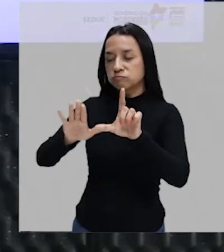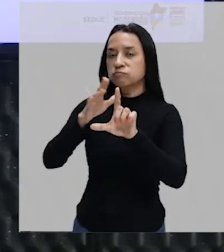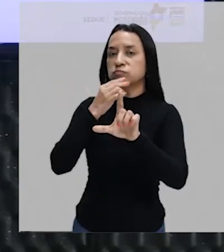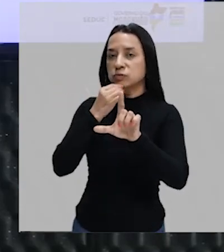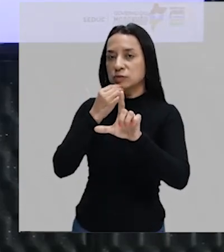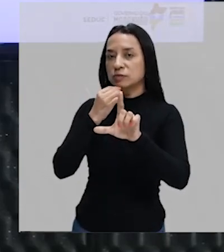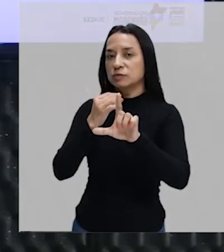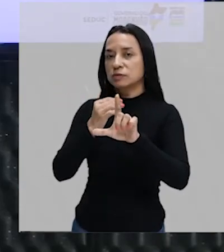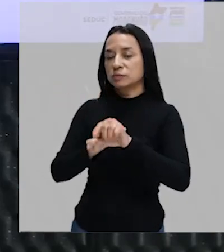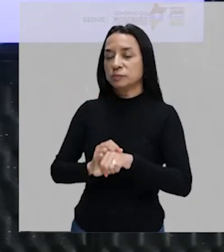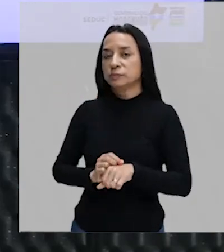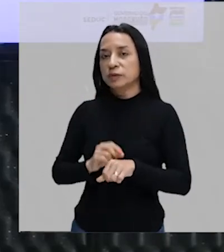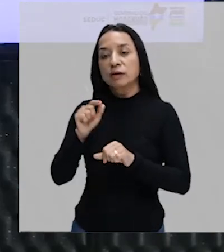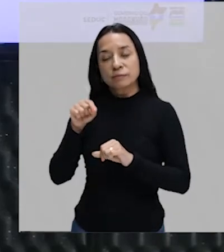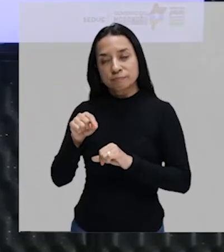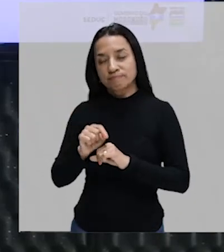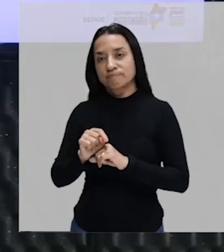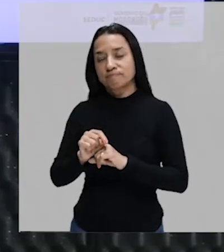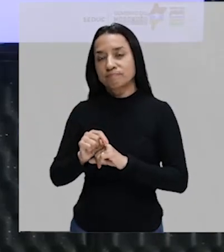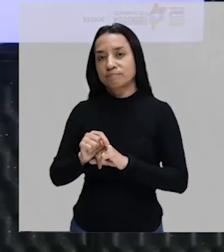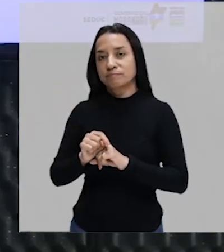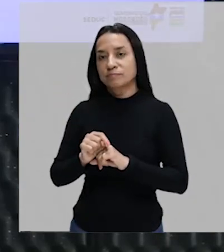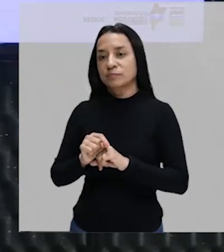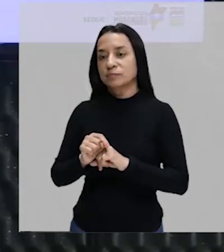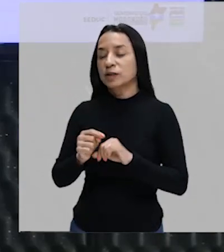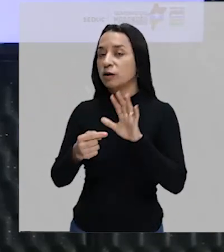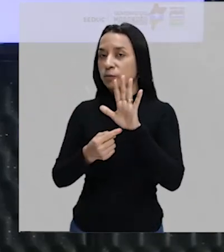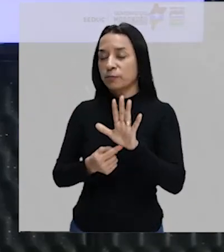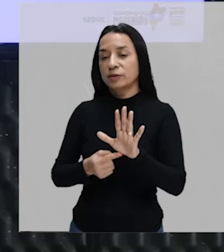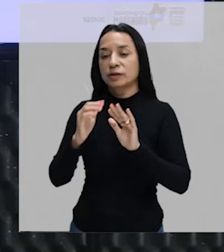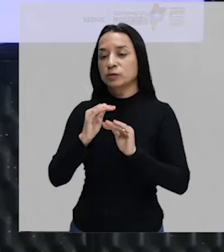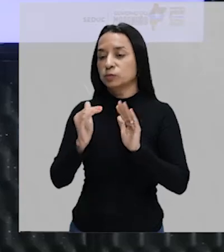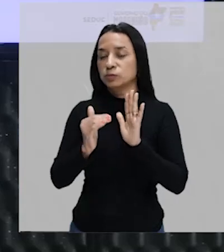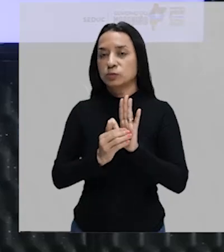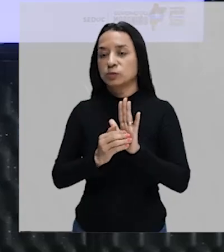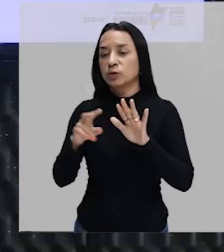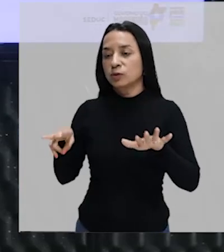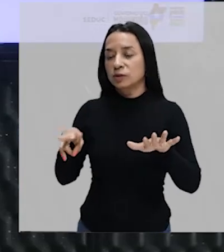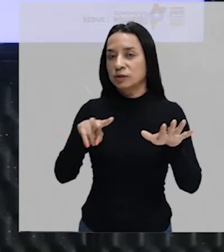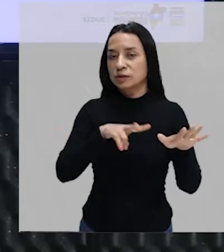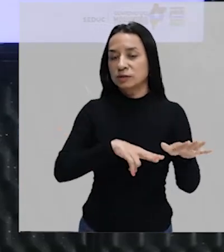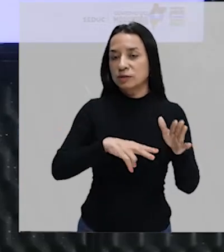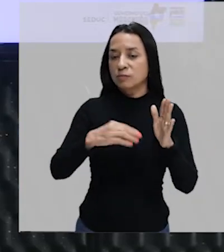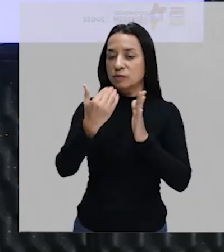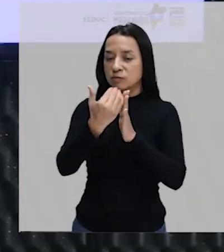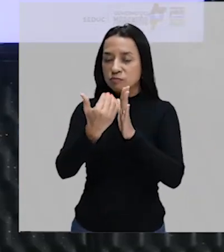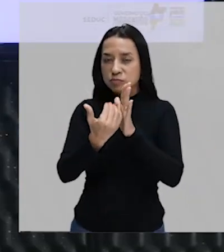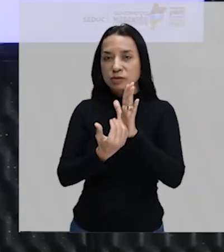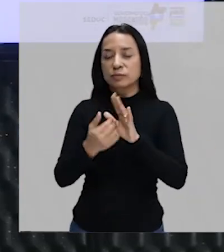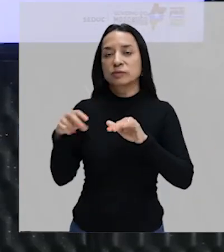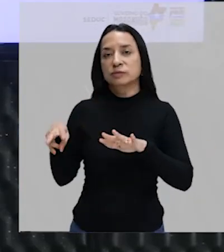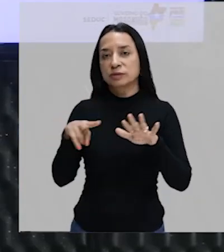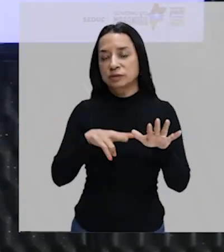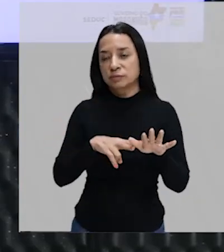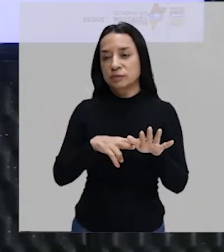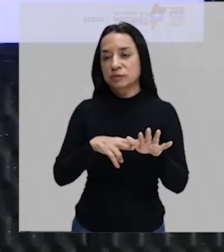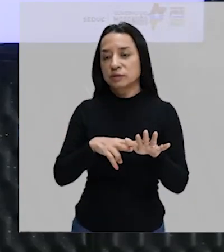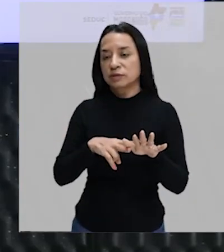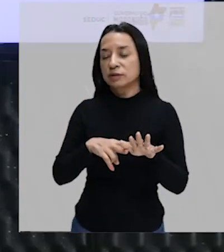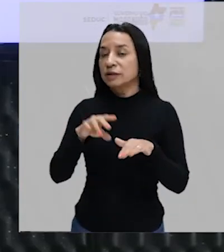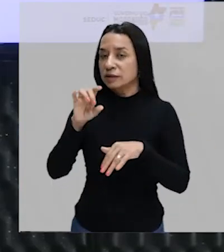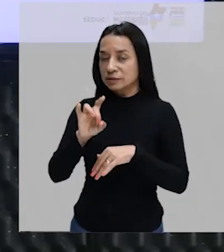compartilha, comenta. Lá aparece para vocês toda semana a programação da semana. Mas você quer saber especificamente a aula de